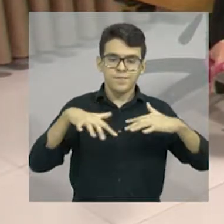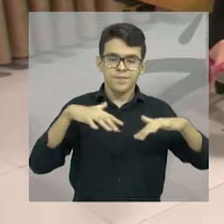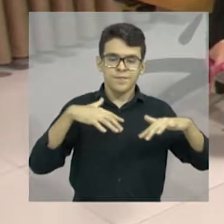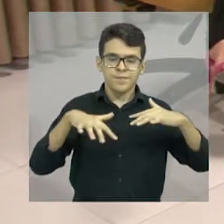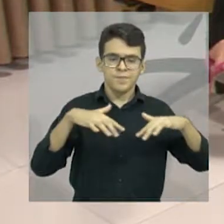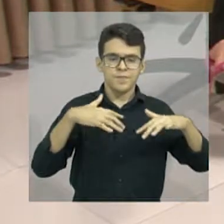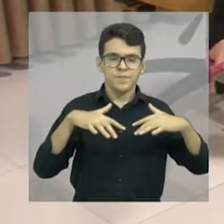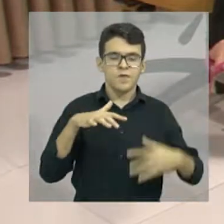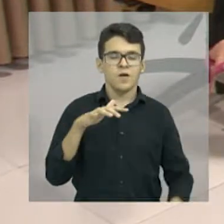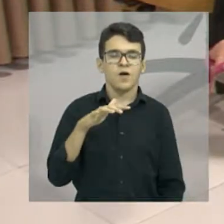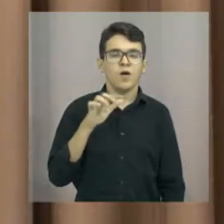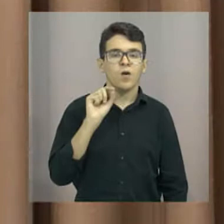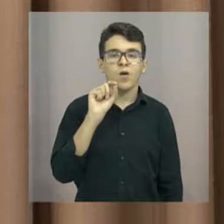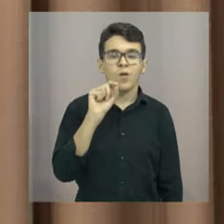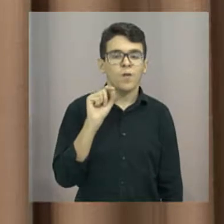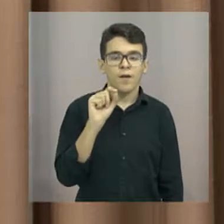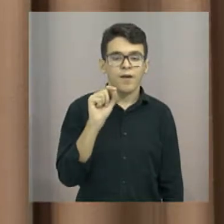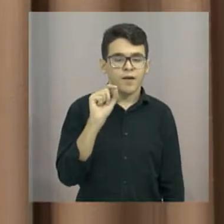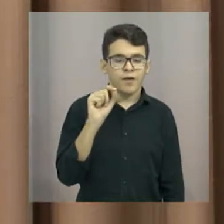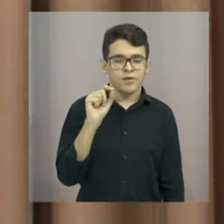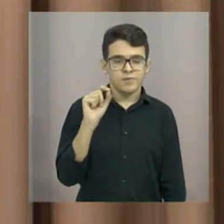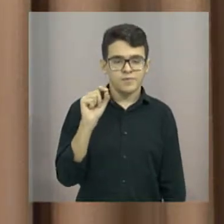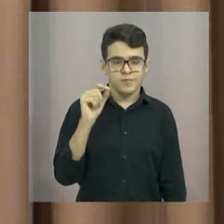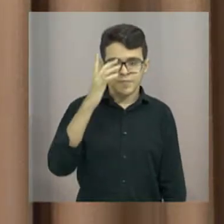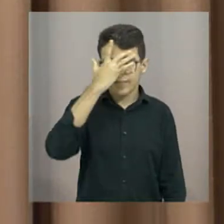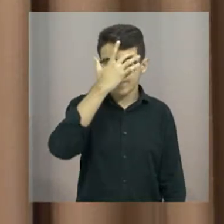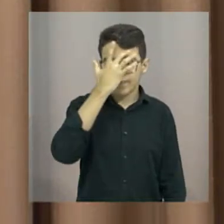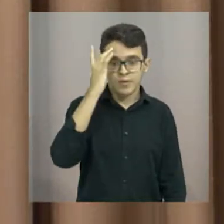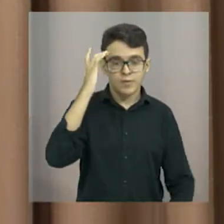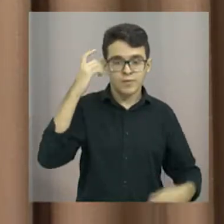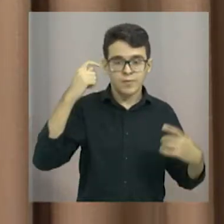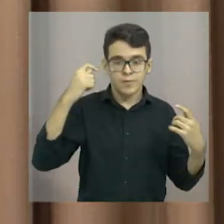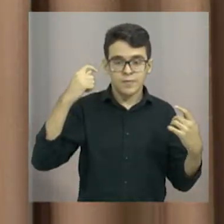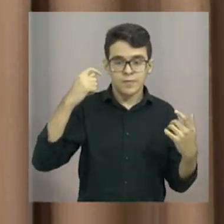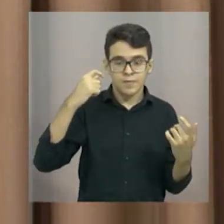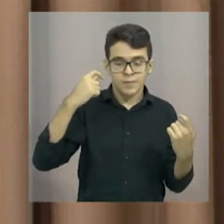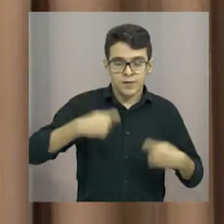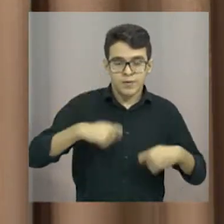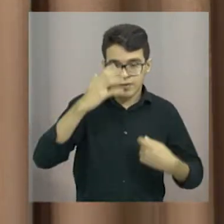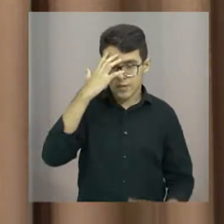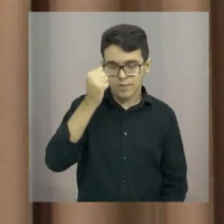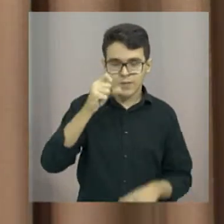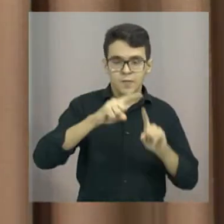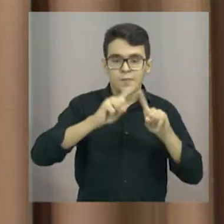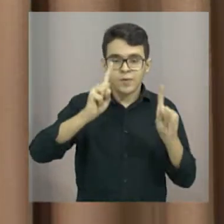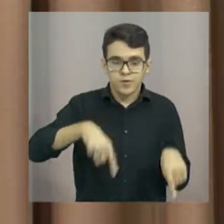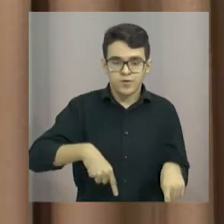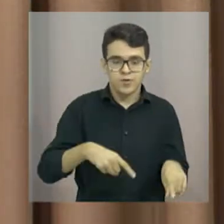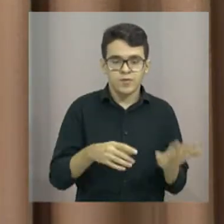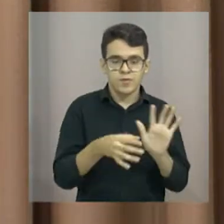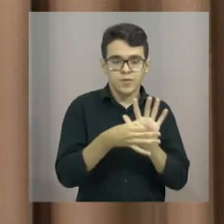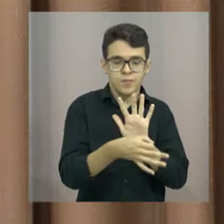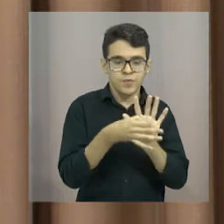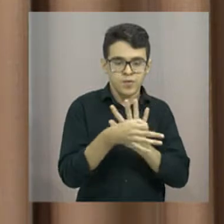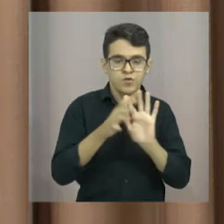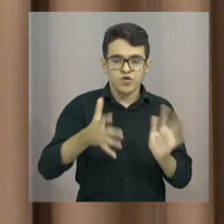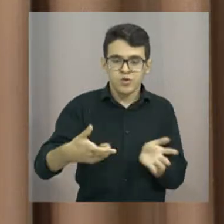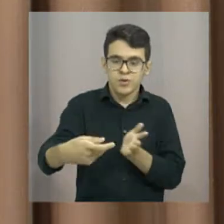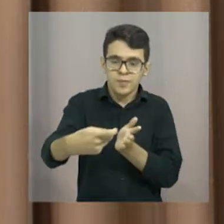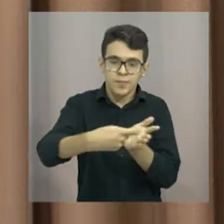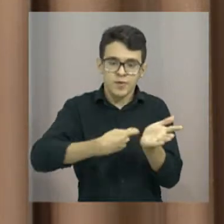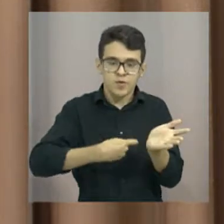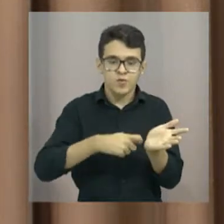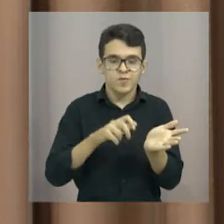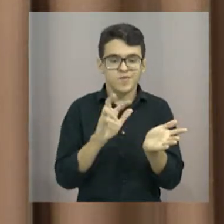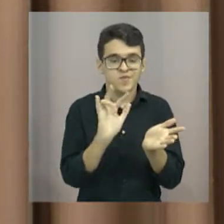concorde, em saber que esse projeto, né, como eu bem disse no começo, ele foi aprovado aqui na casa recentemente, em breve, já se torna lei aqui